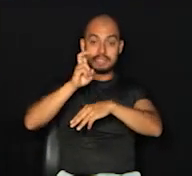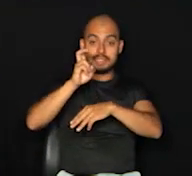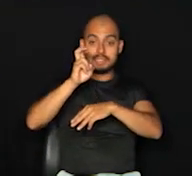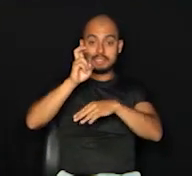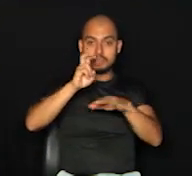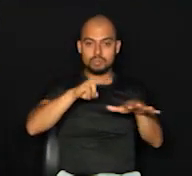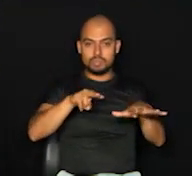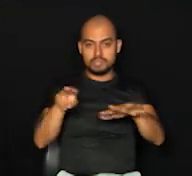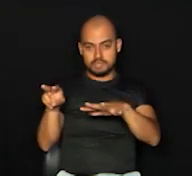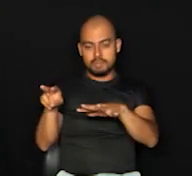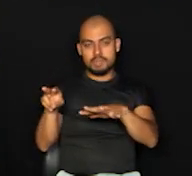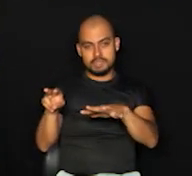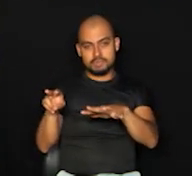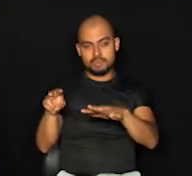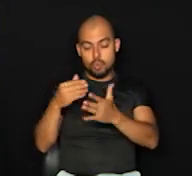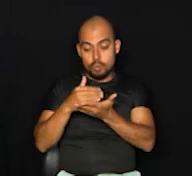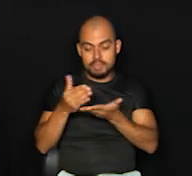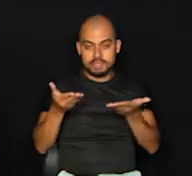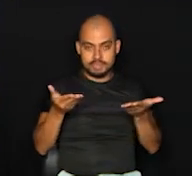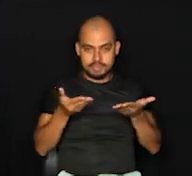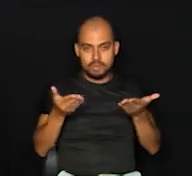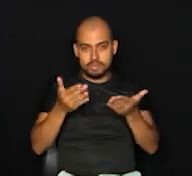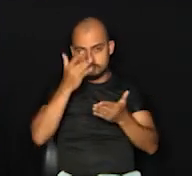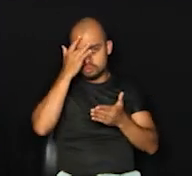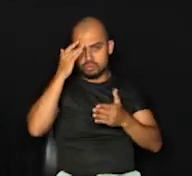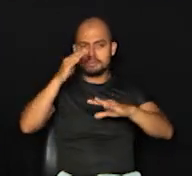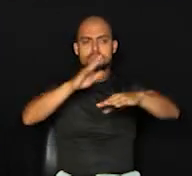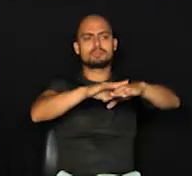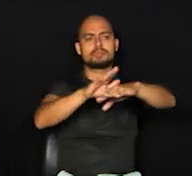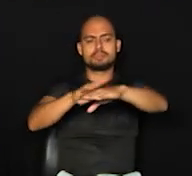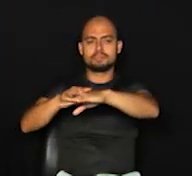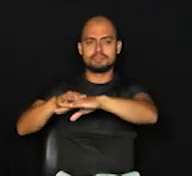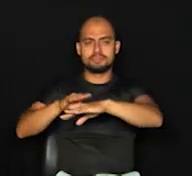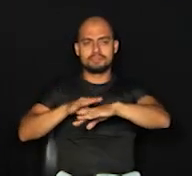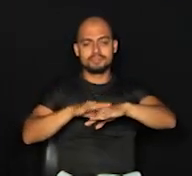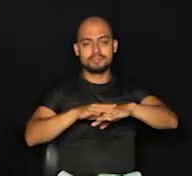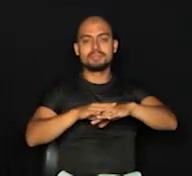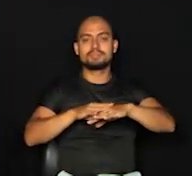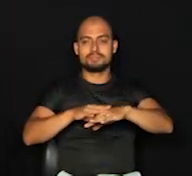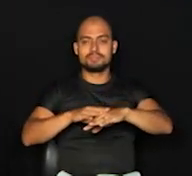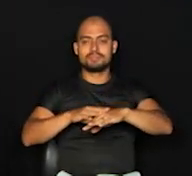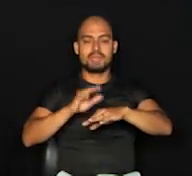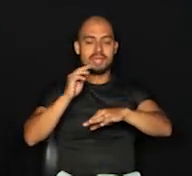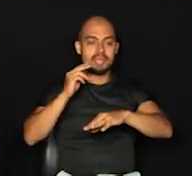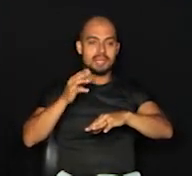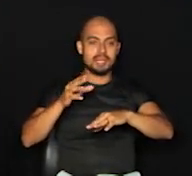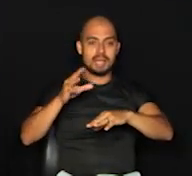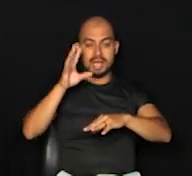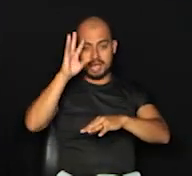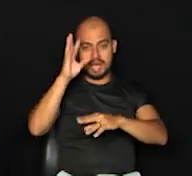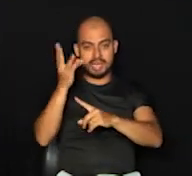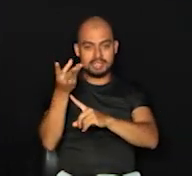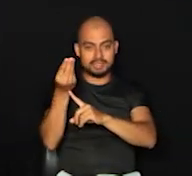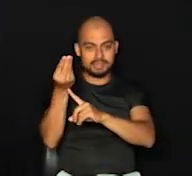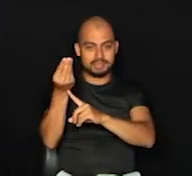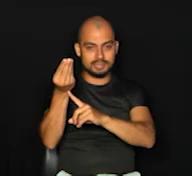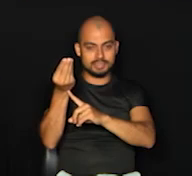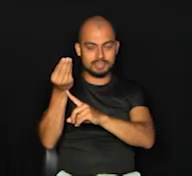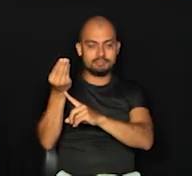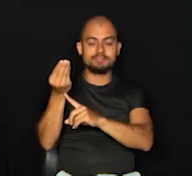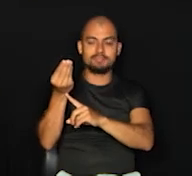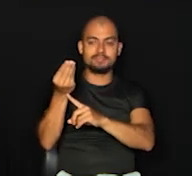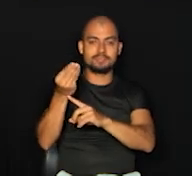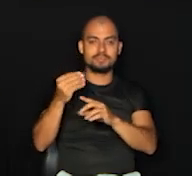hoje, que o público é convidado para participar desse processo criativo da arte circense. O lançamento é